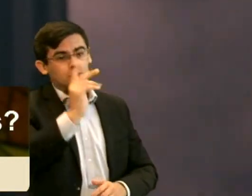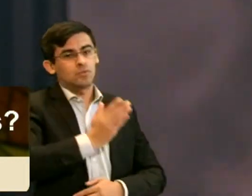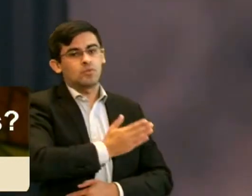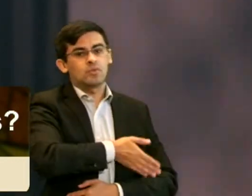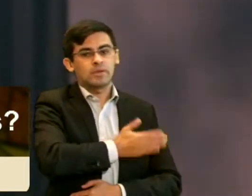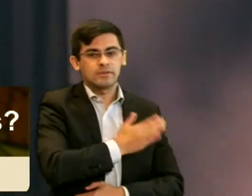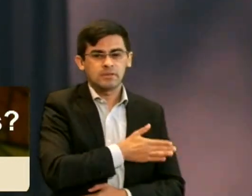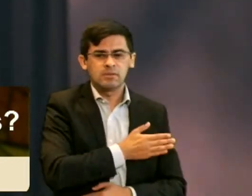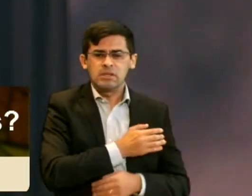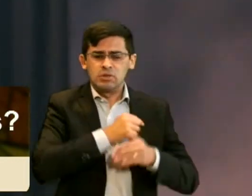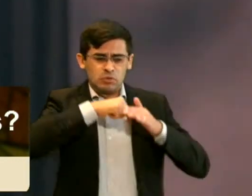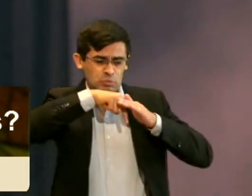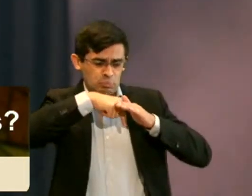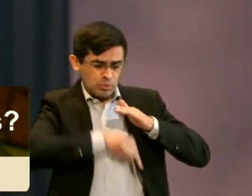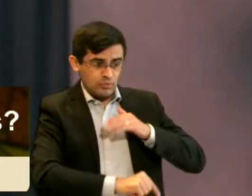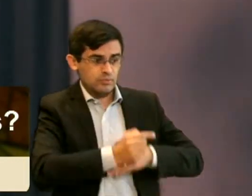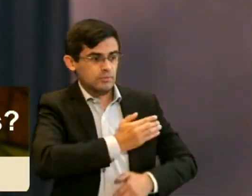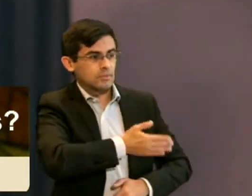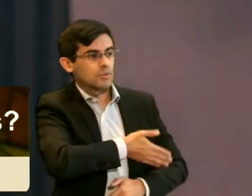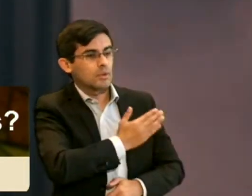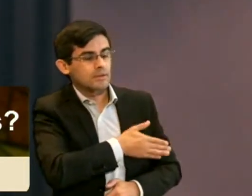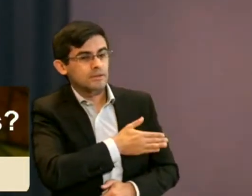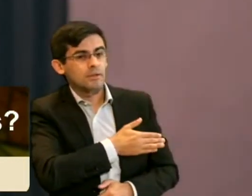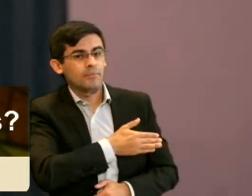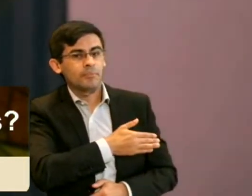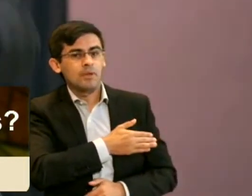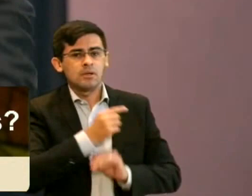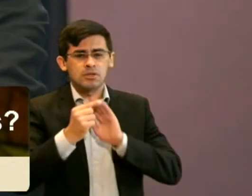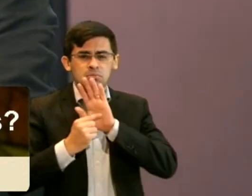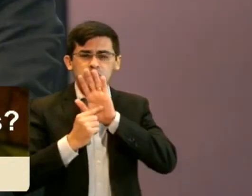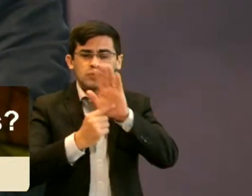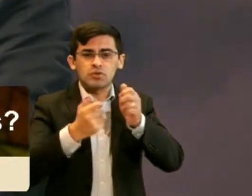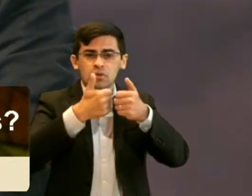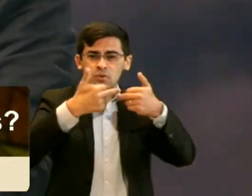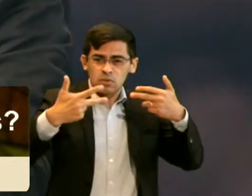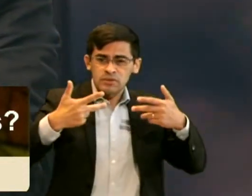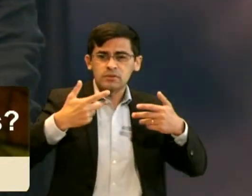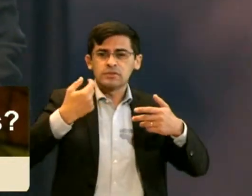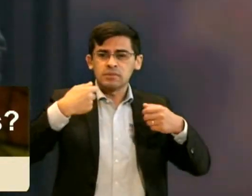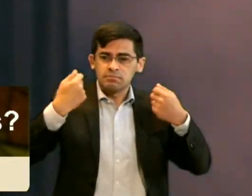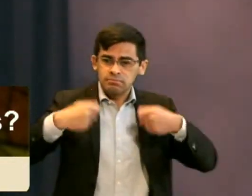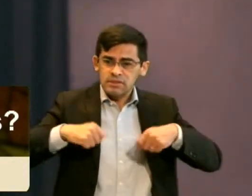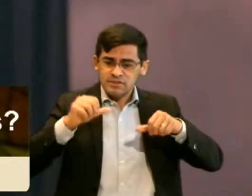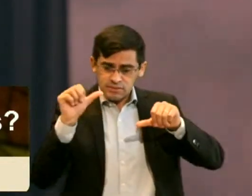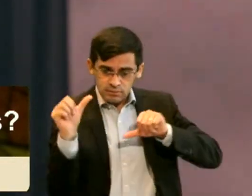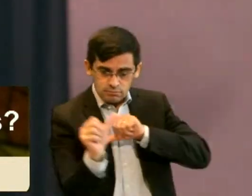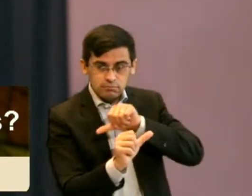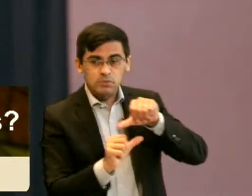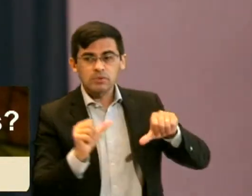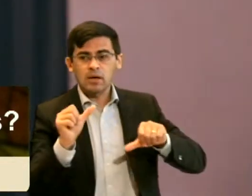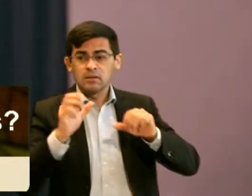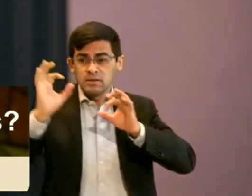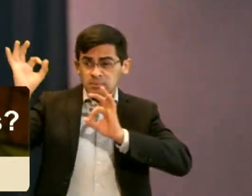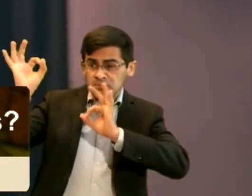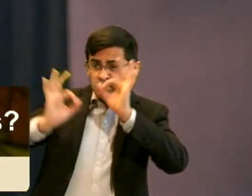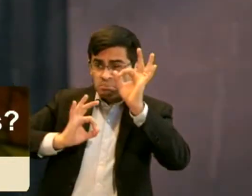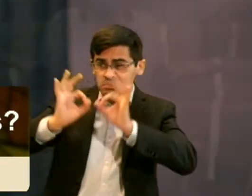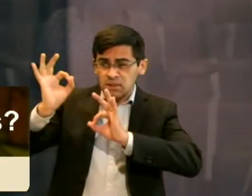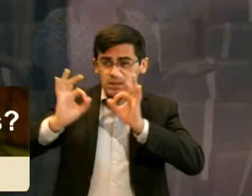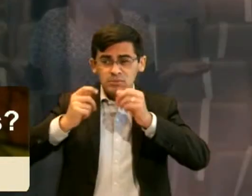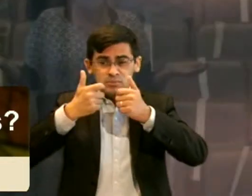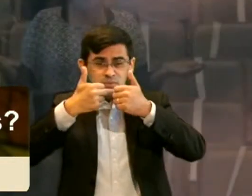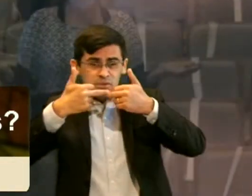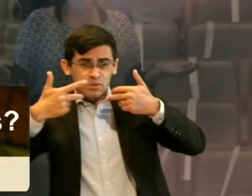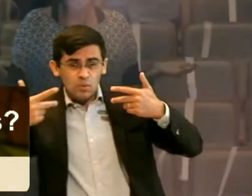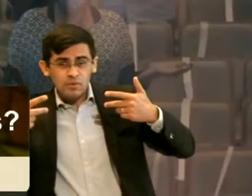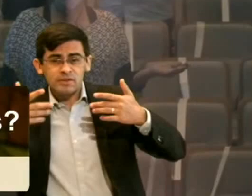algo que vai lá no profundo do coração. Ele te mostrou coisas que você precisa acertar, planos, leis que